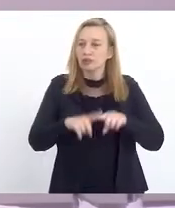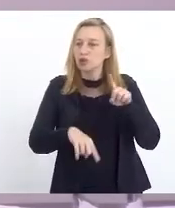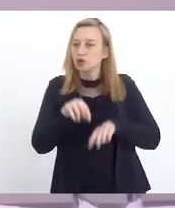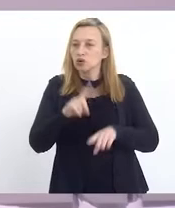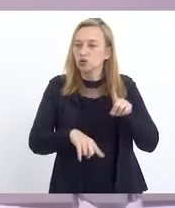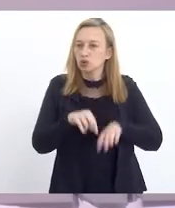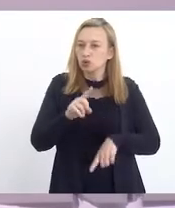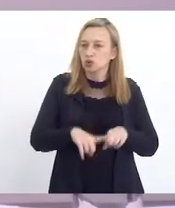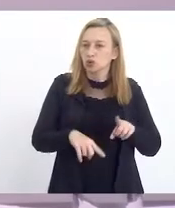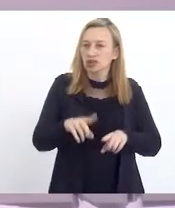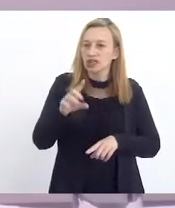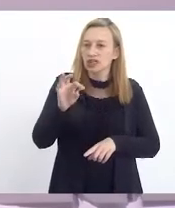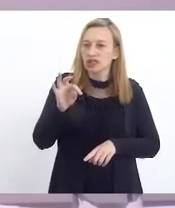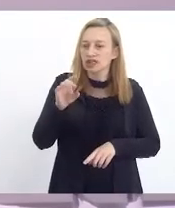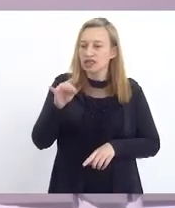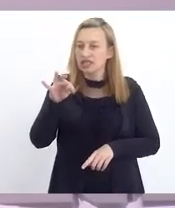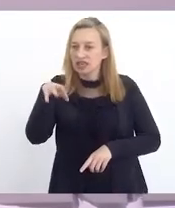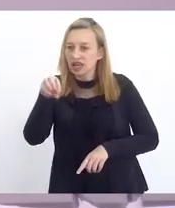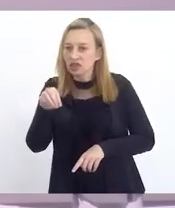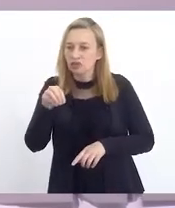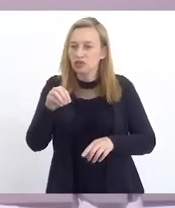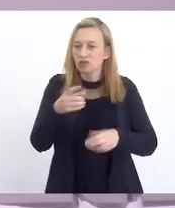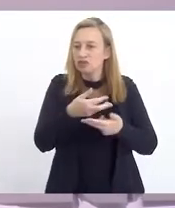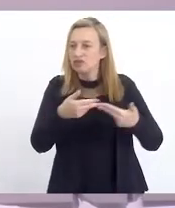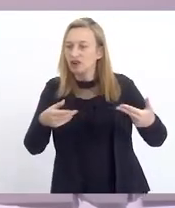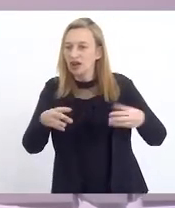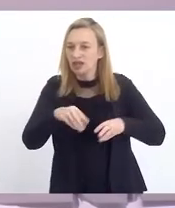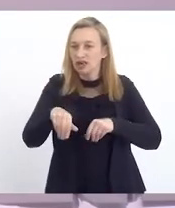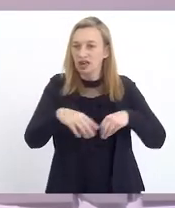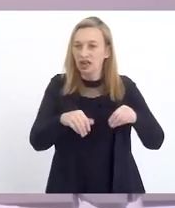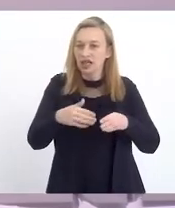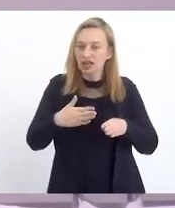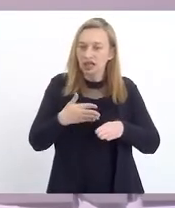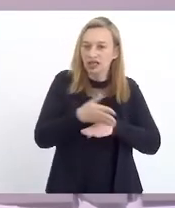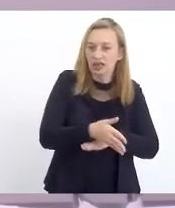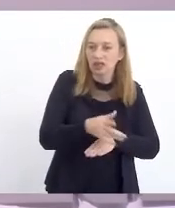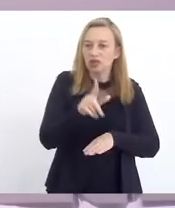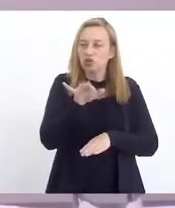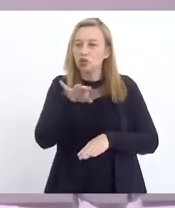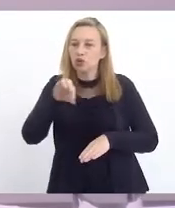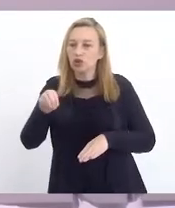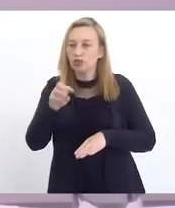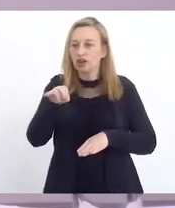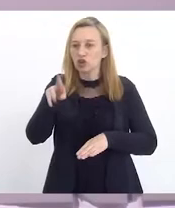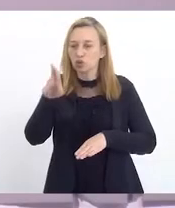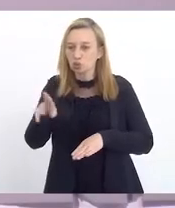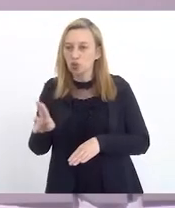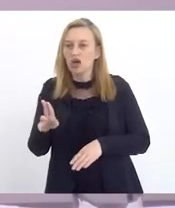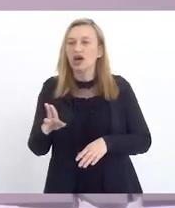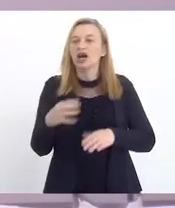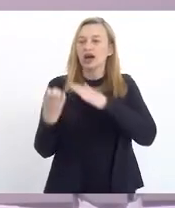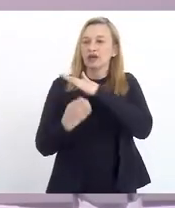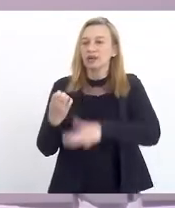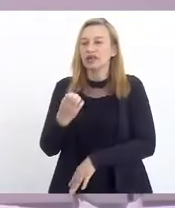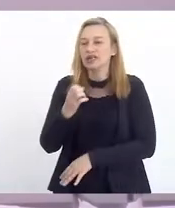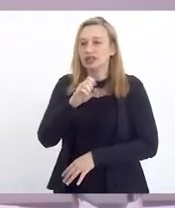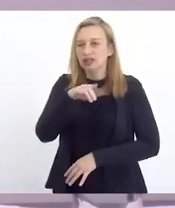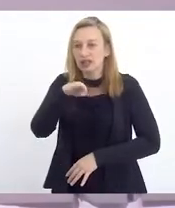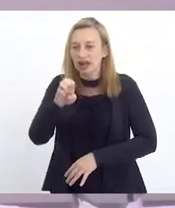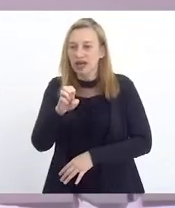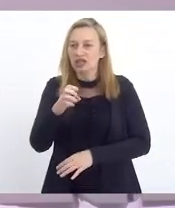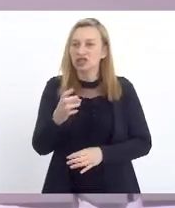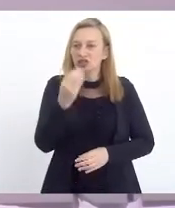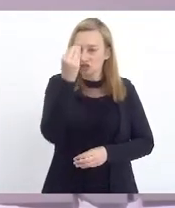cheio de areia que seria construído para impedir a entrada de esgoto no Rio Guandu. A SEDAI diz ter desistido